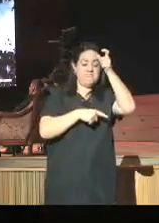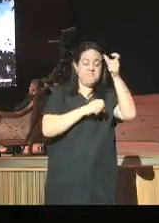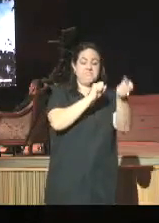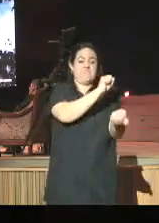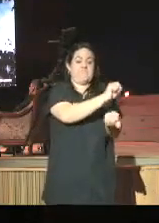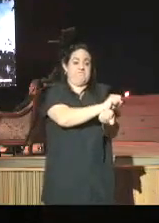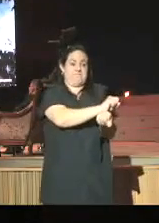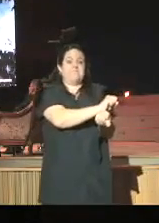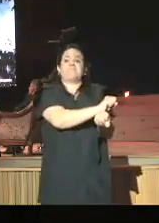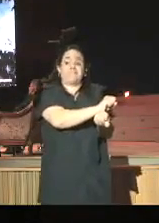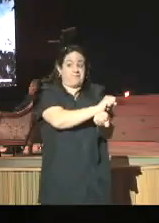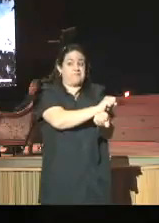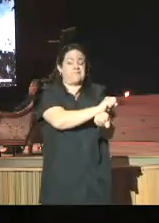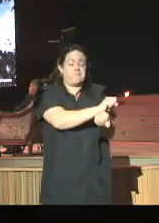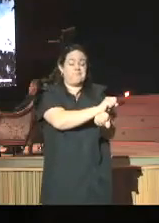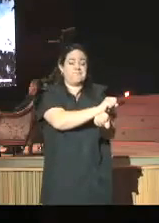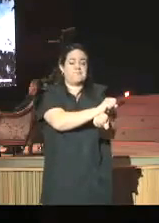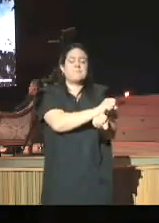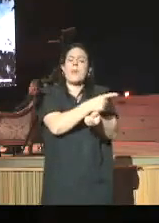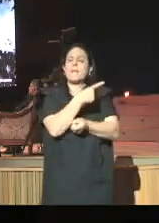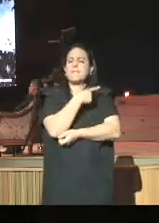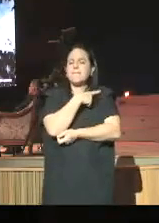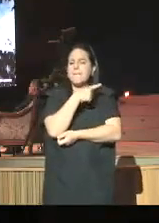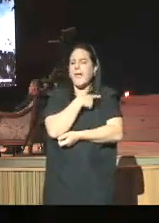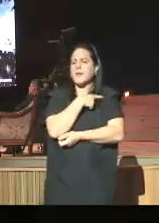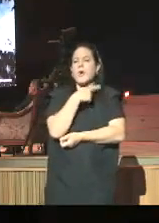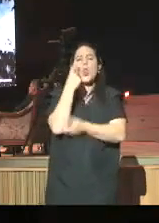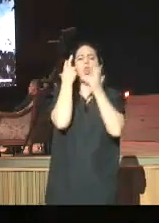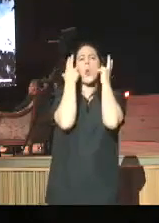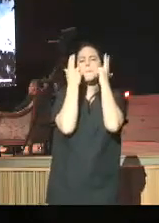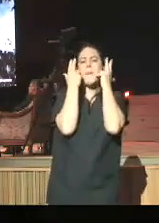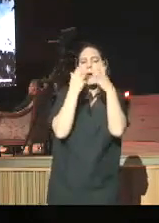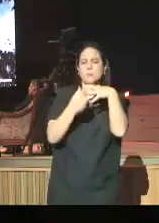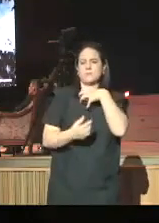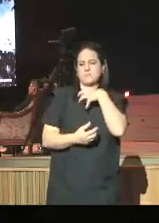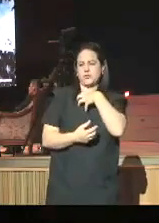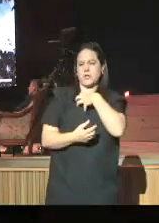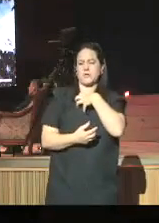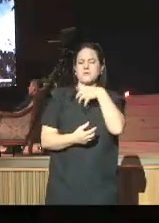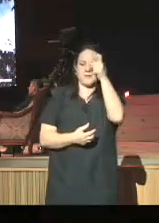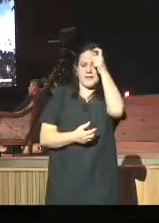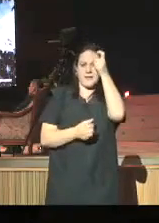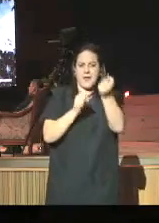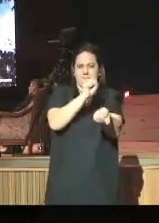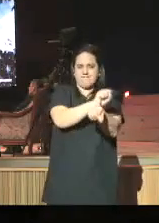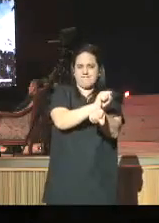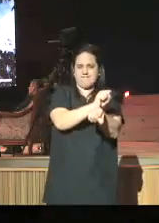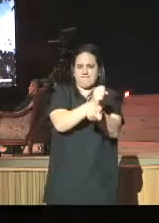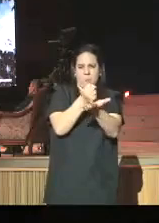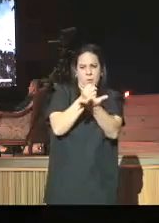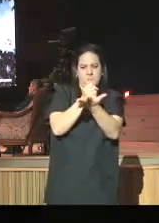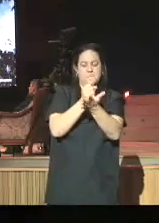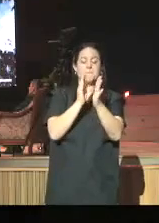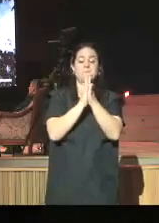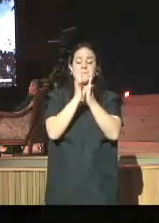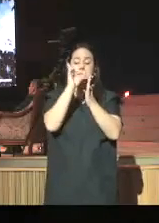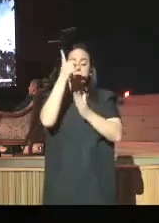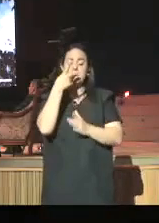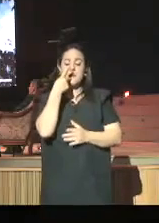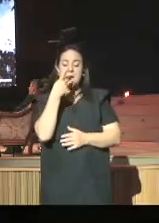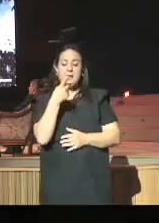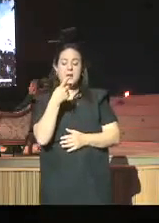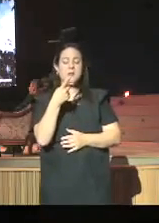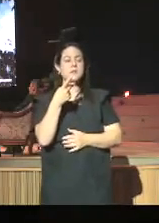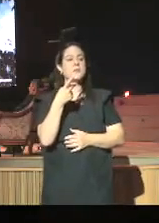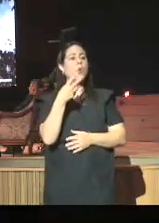Satanás há uma maneira muito comum muito comum a Bíblia fala que uma das